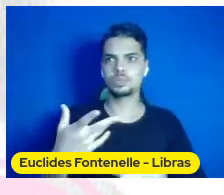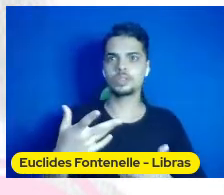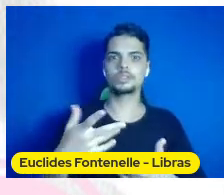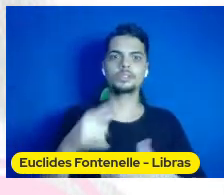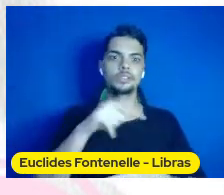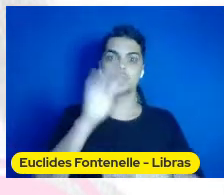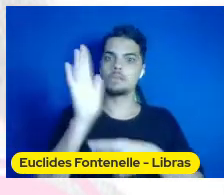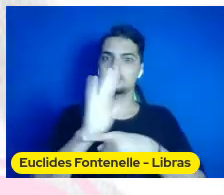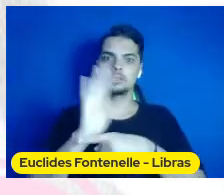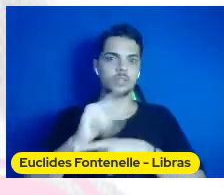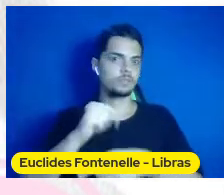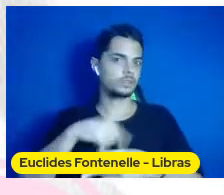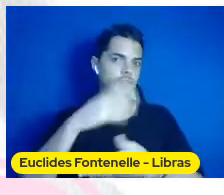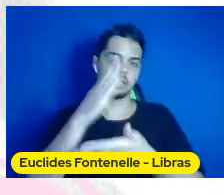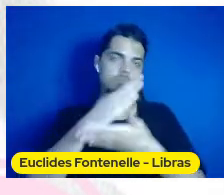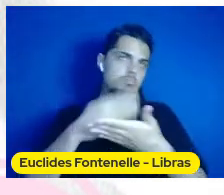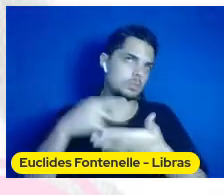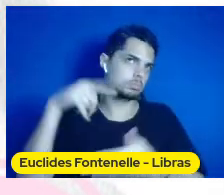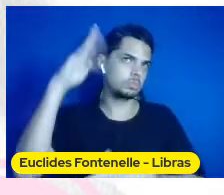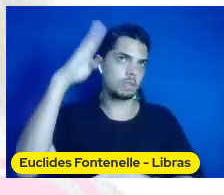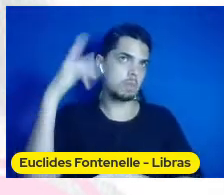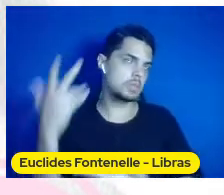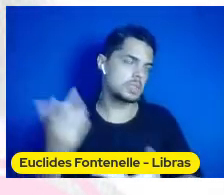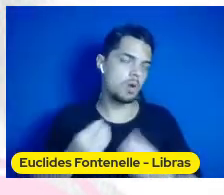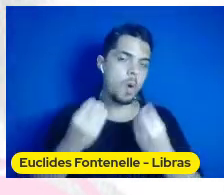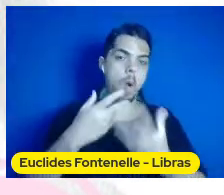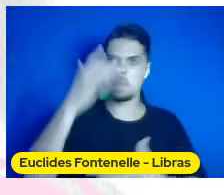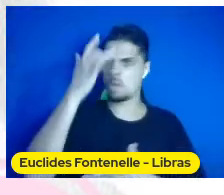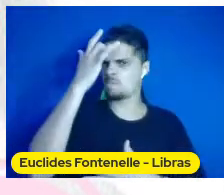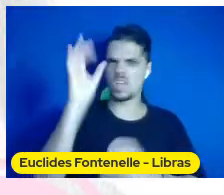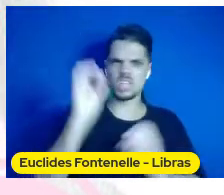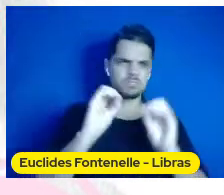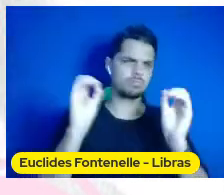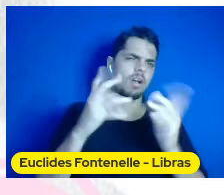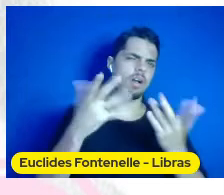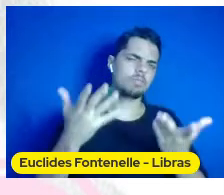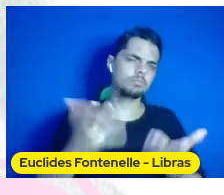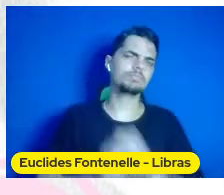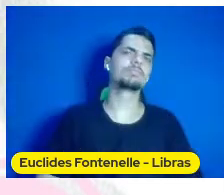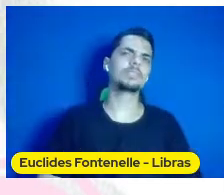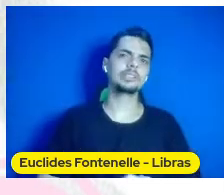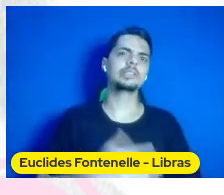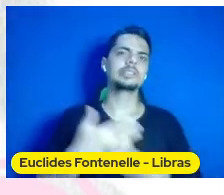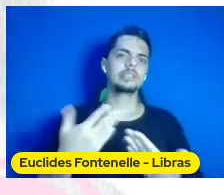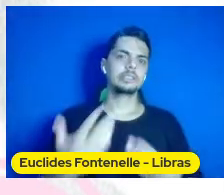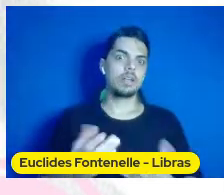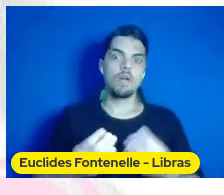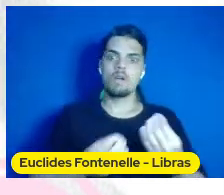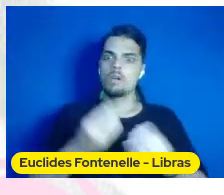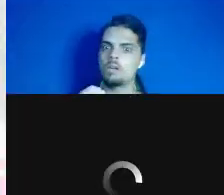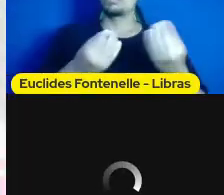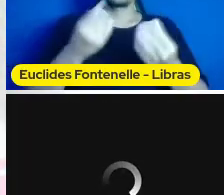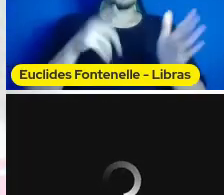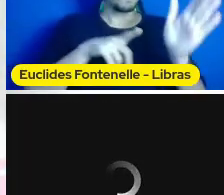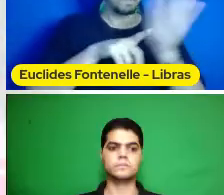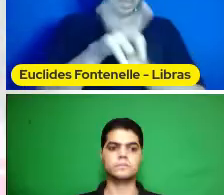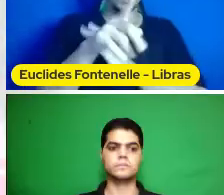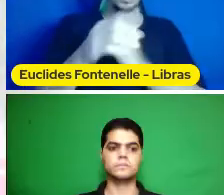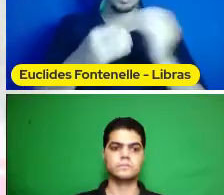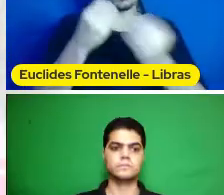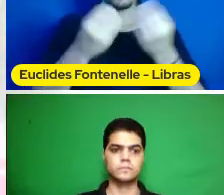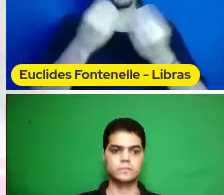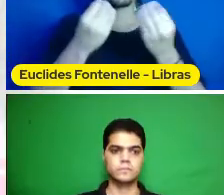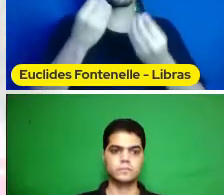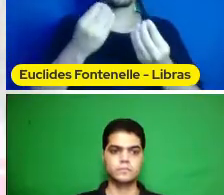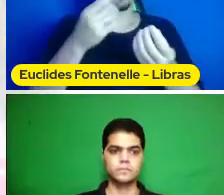animação no Brasil, né? Não é fácil, né? E aí, assim, como foi, nos detalhar um pouco mais, como foi